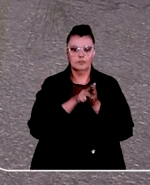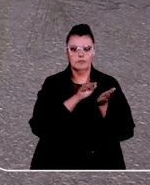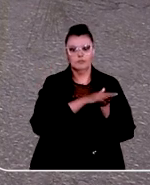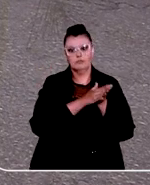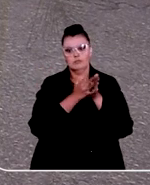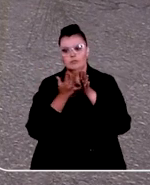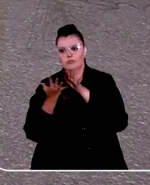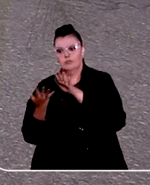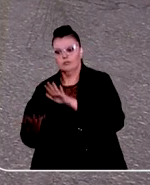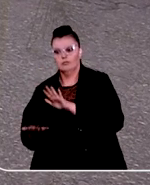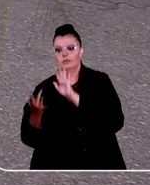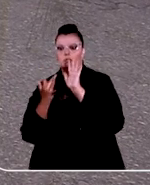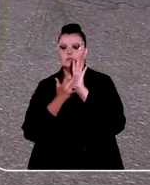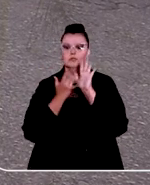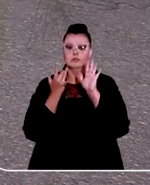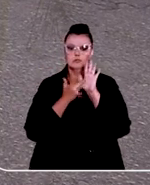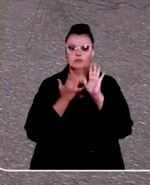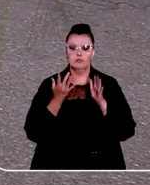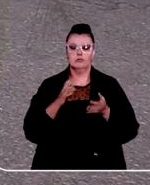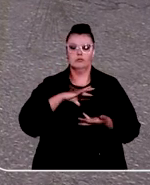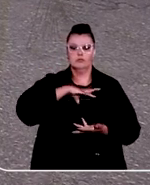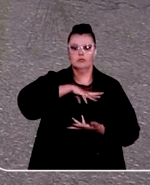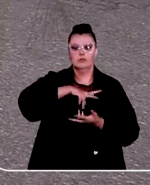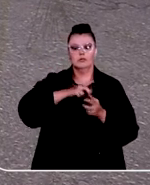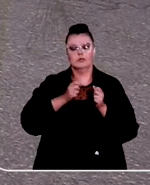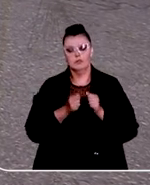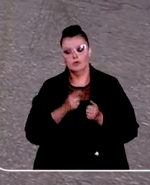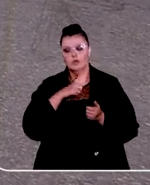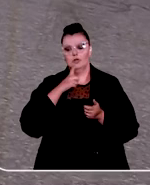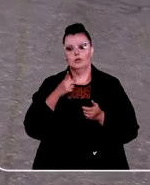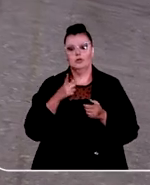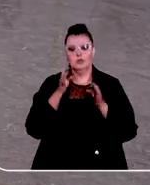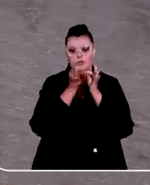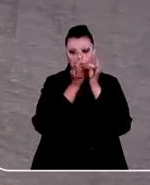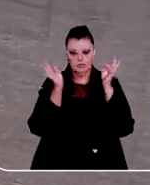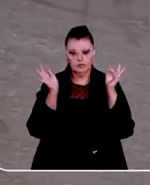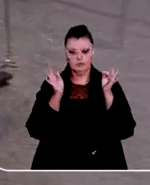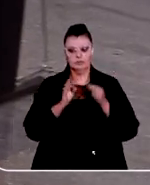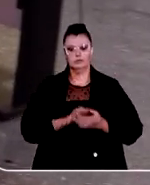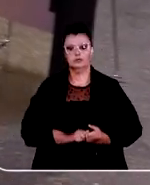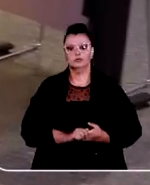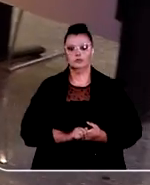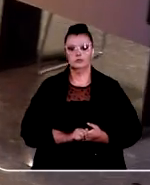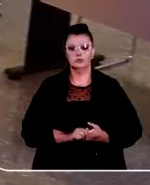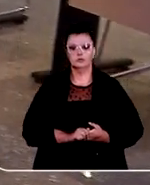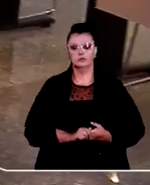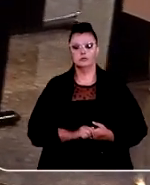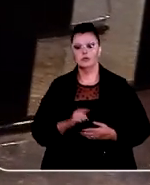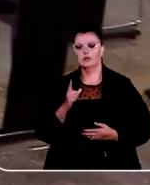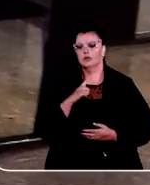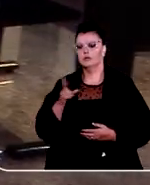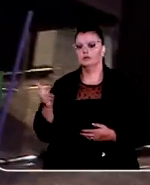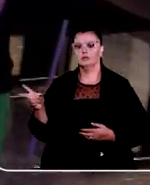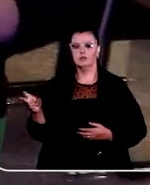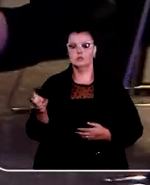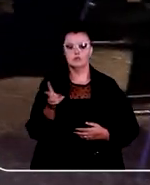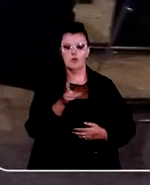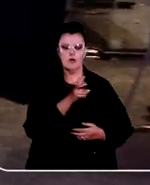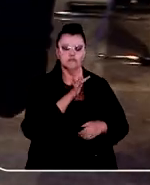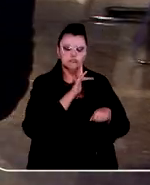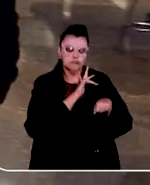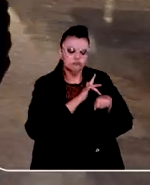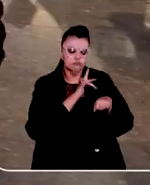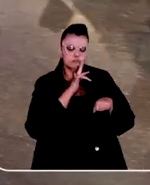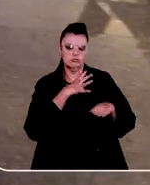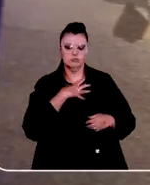uma viagem no tempo por aqui é possível conhecer toda a história do STJ desde os tempos do processo em papel